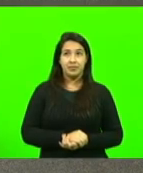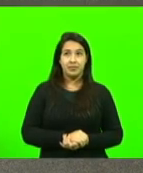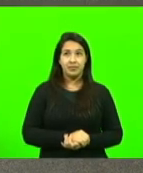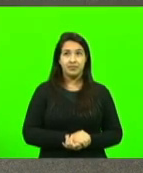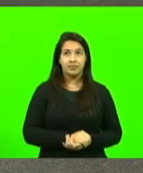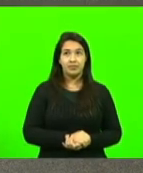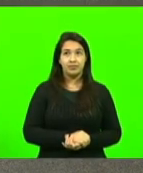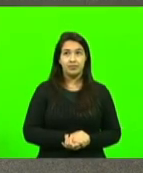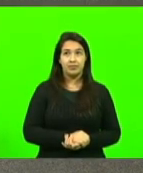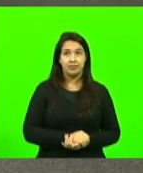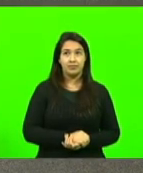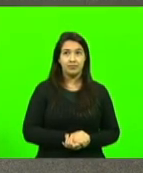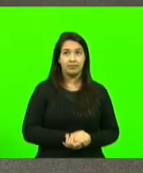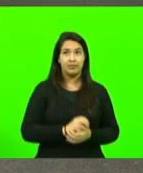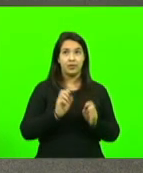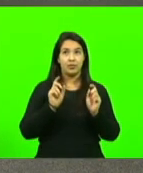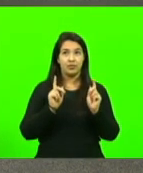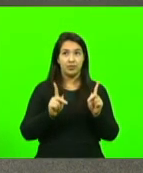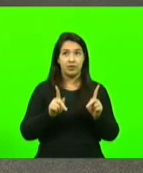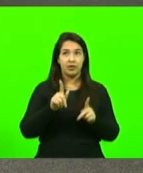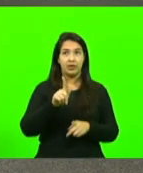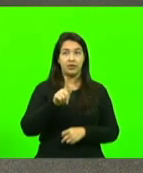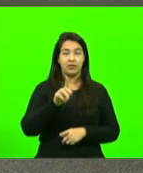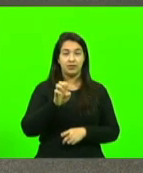é muito bom Geraldo